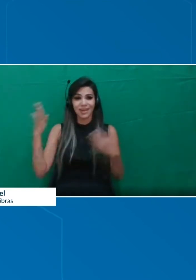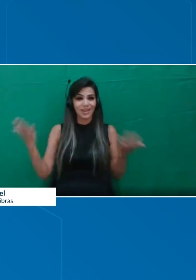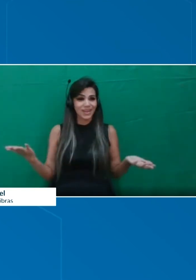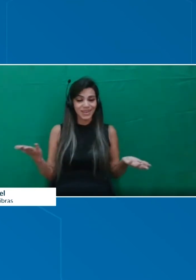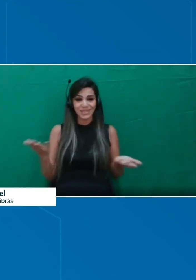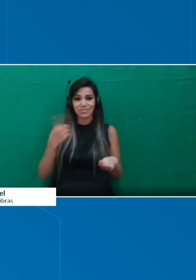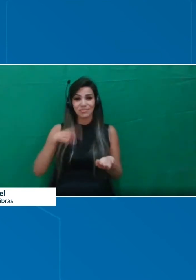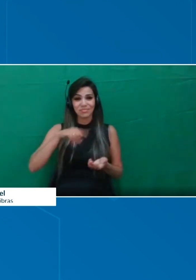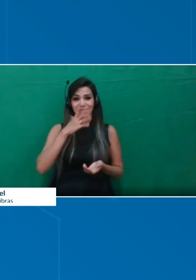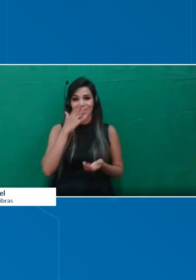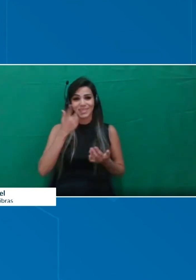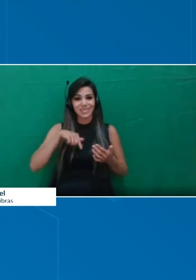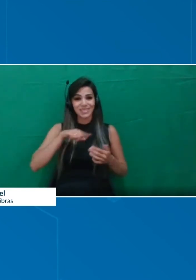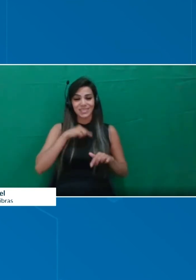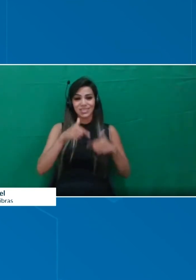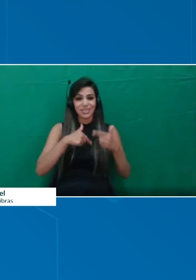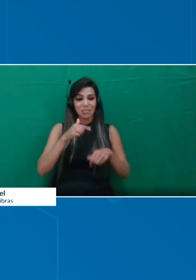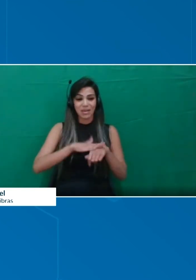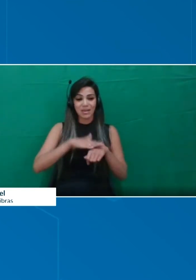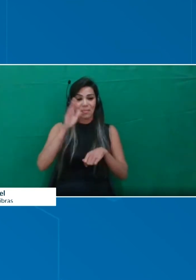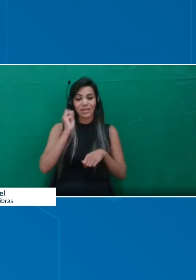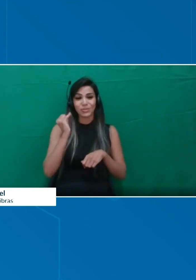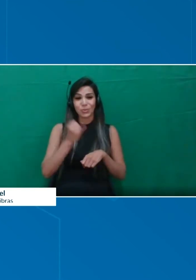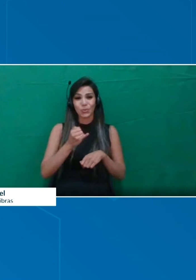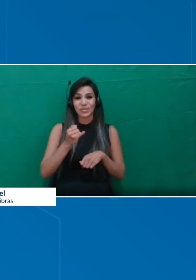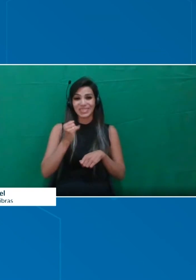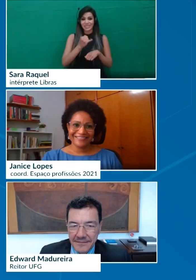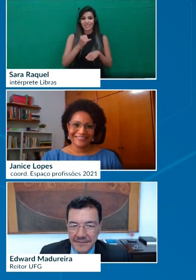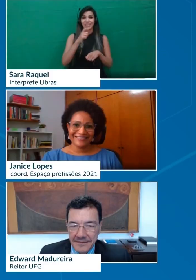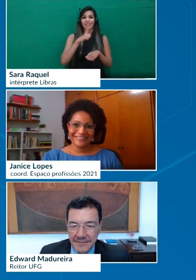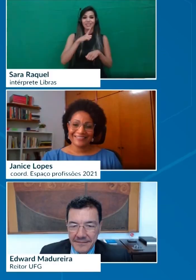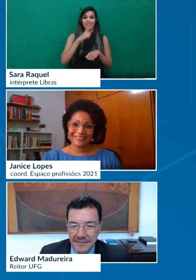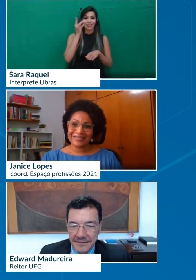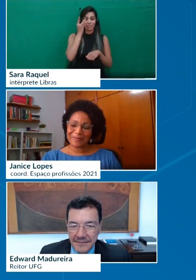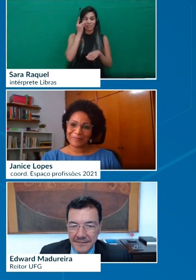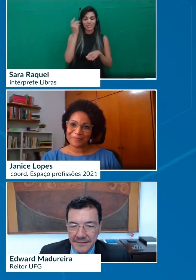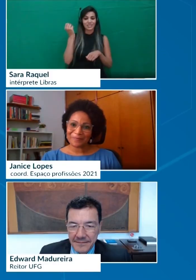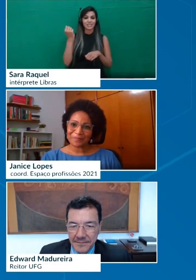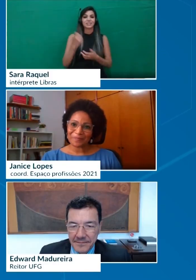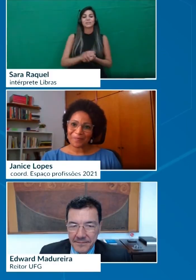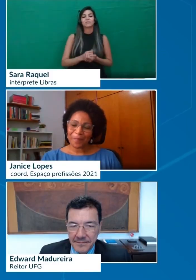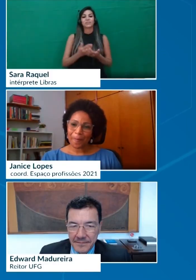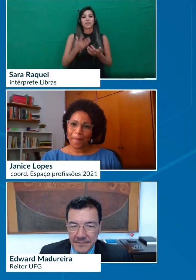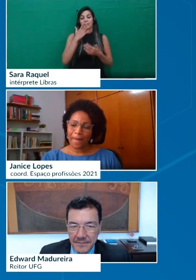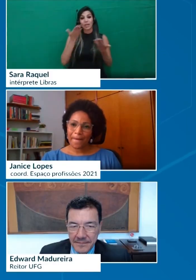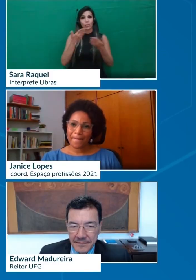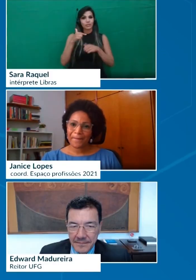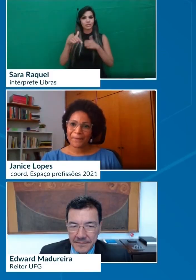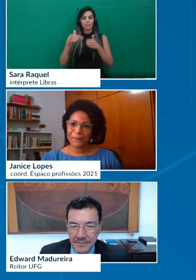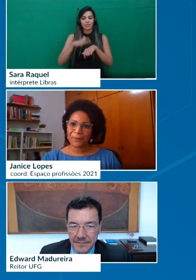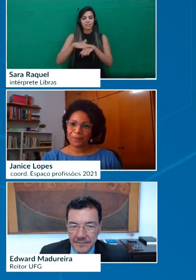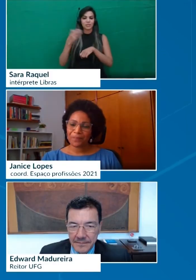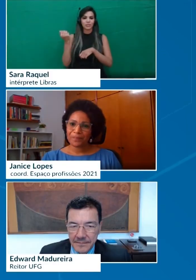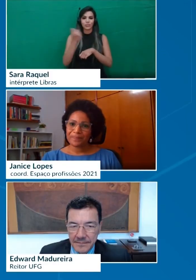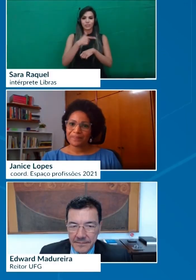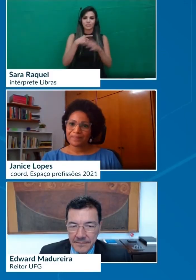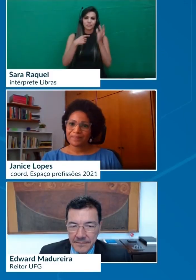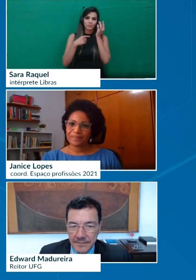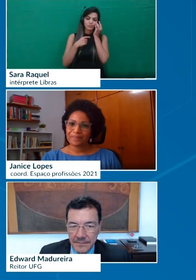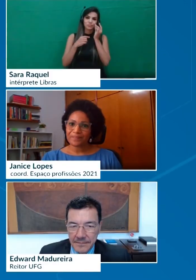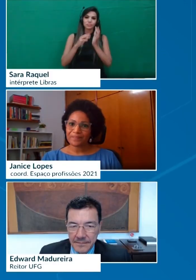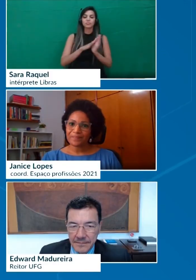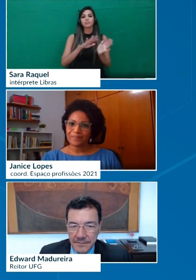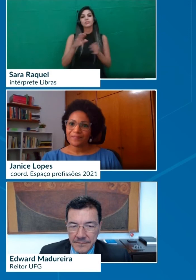no presencial. Bacana. Uma outra pergunta, professora Janice, que a Ana mandou aqui para a gente,